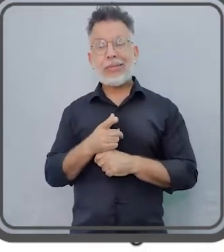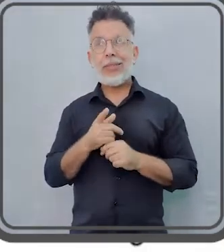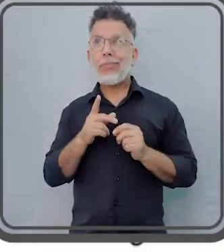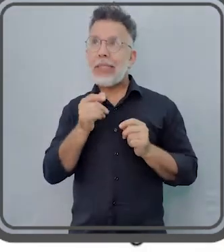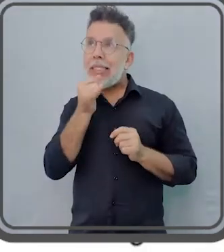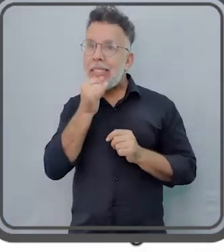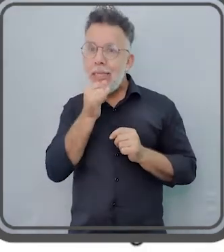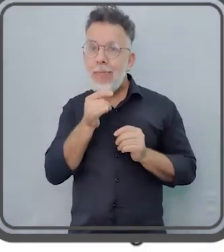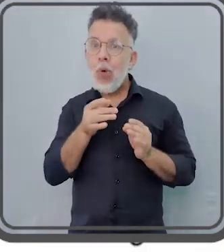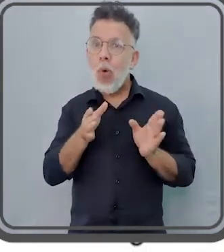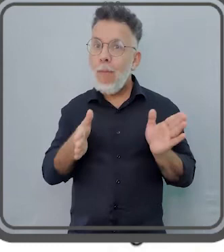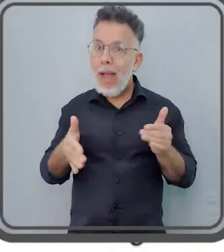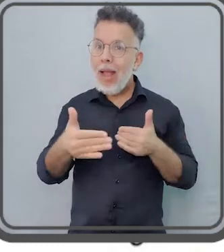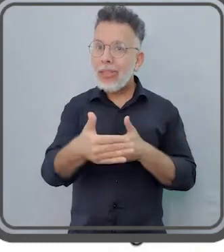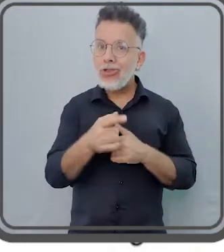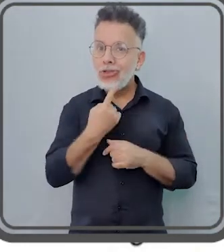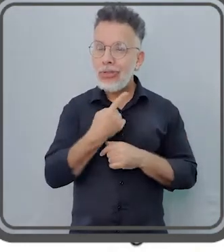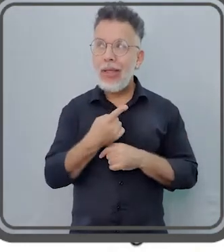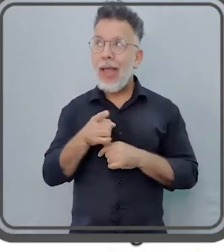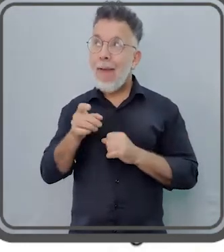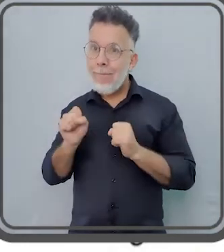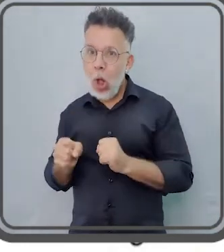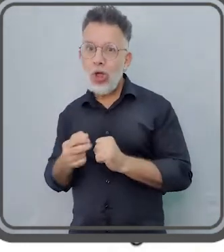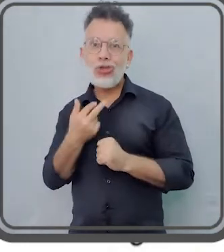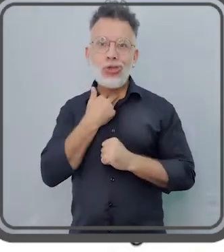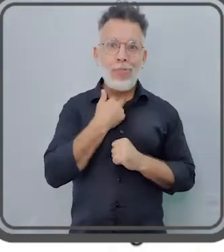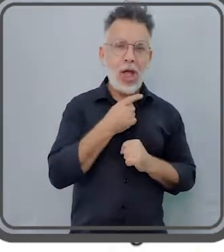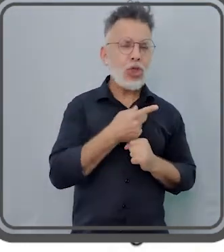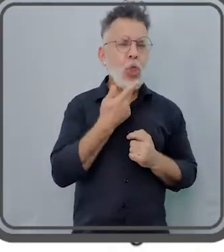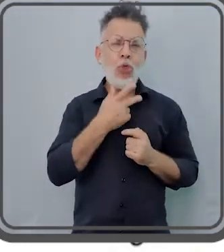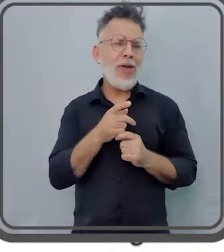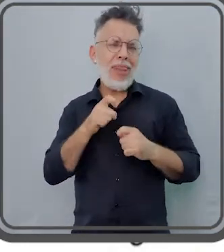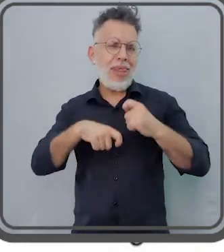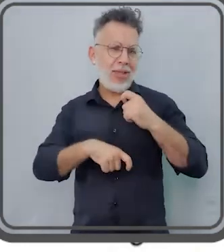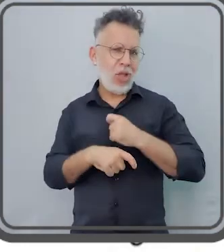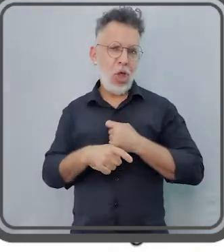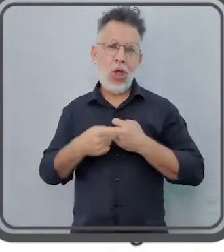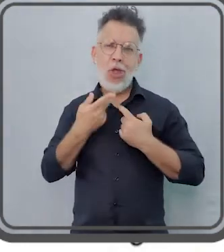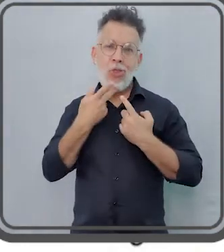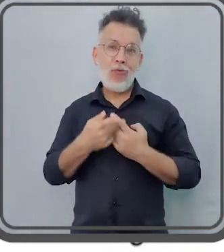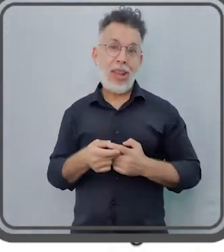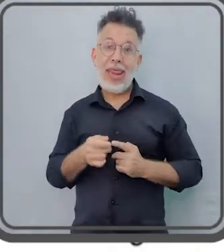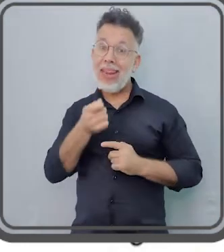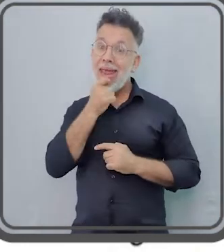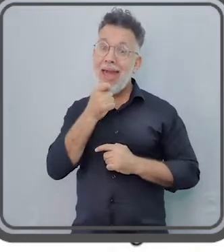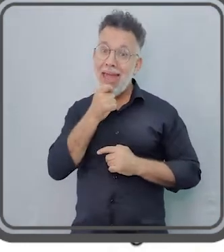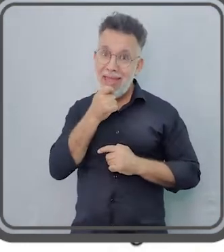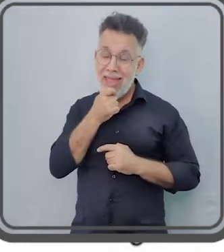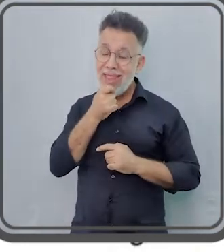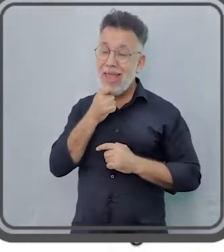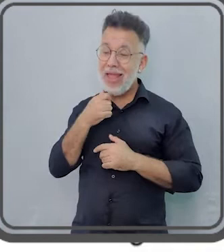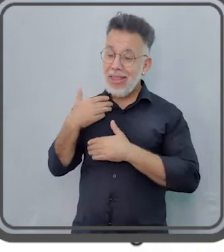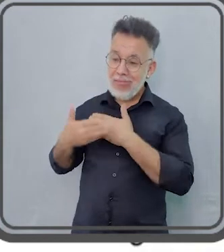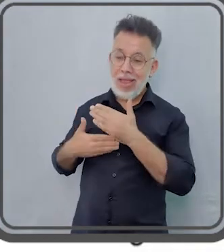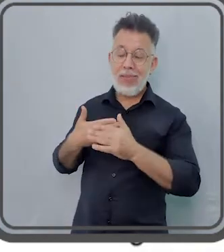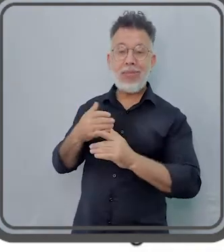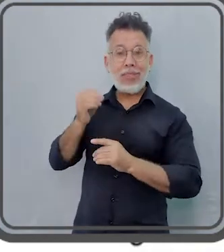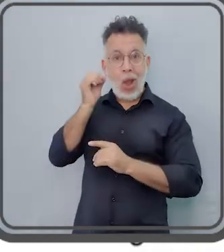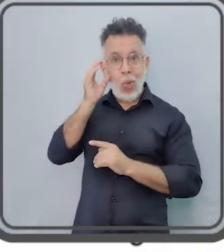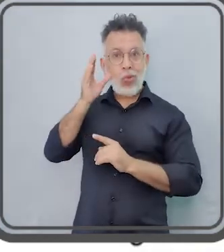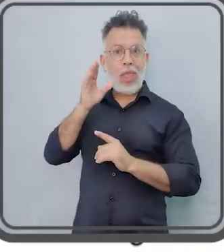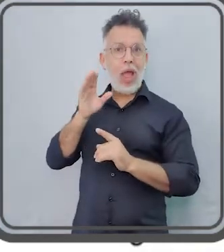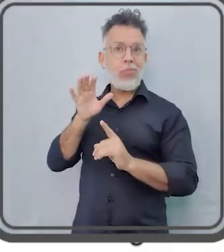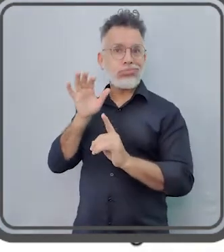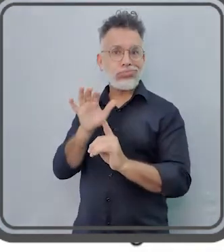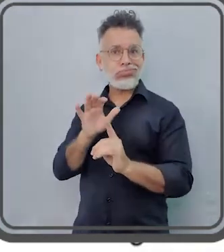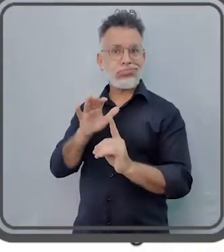pode. Não estou nem falando de sexualidade, estou falando de uma reprodução cultural que limita muito as mulheres, né? Então, é óbvio